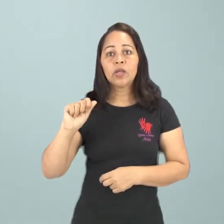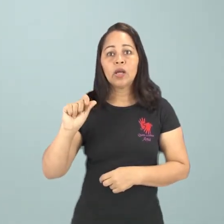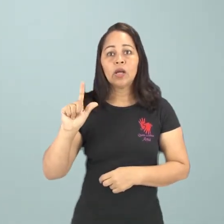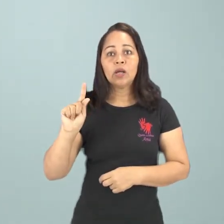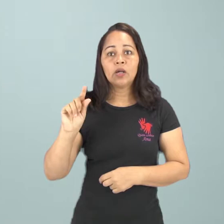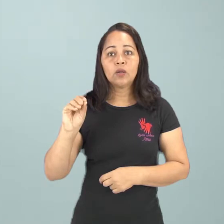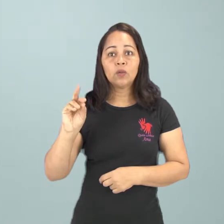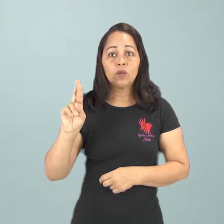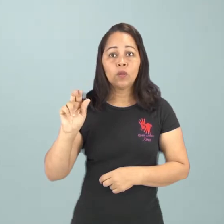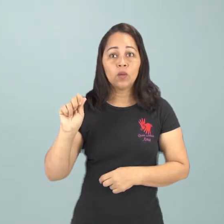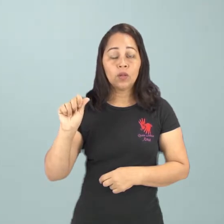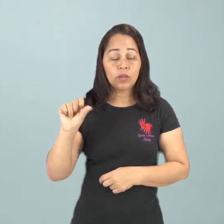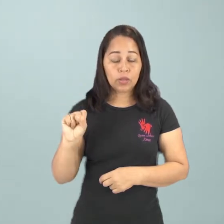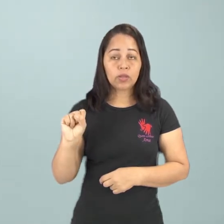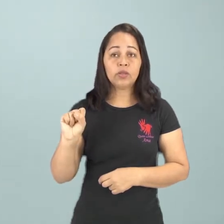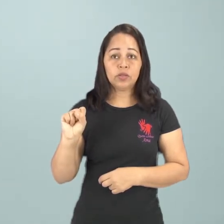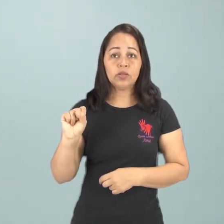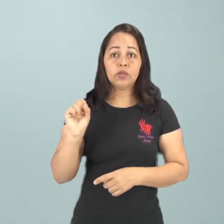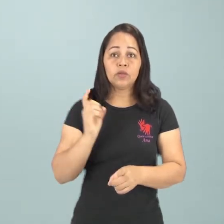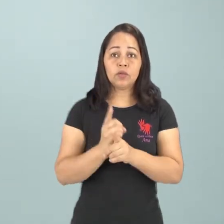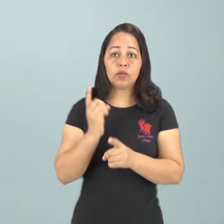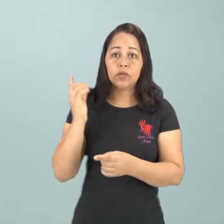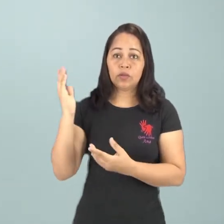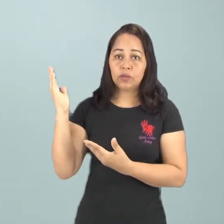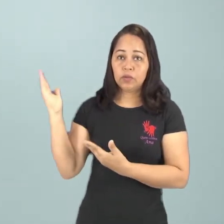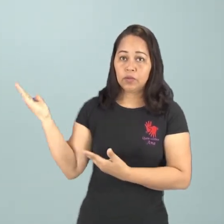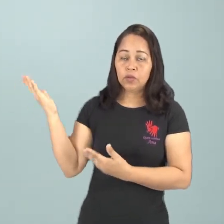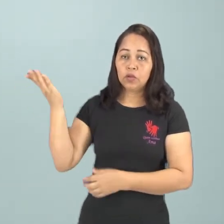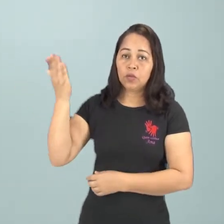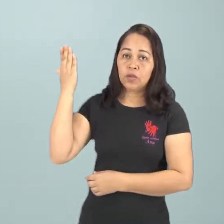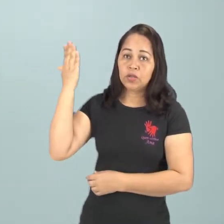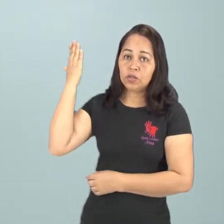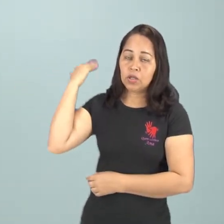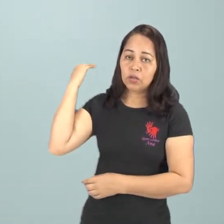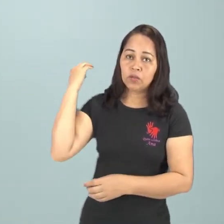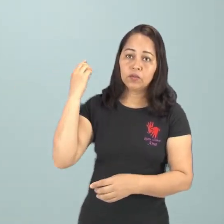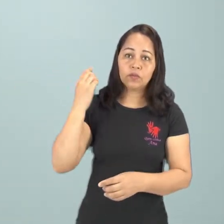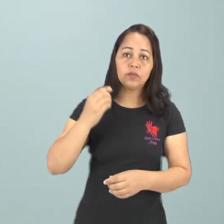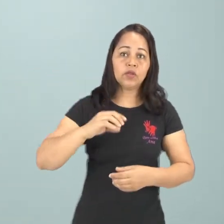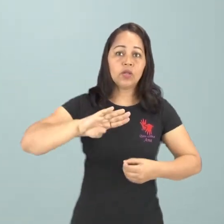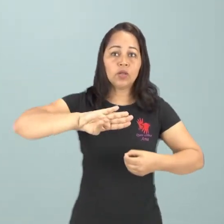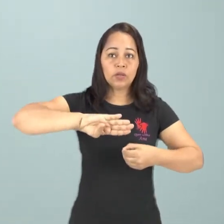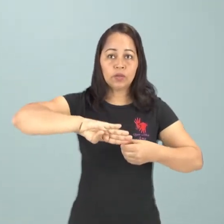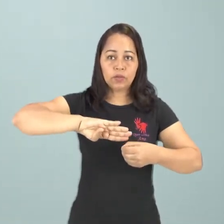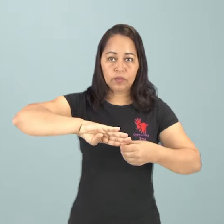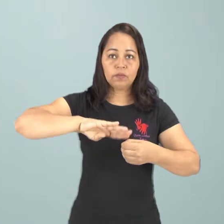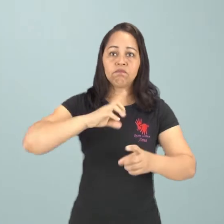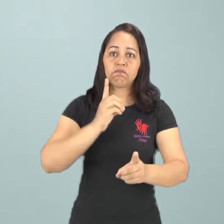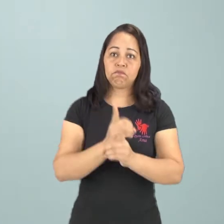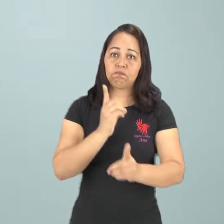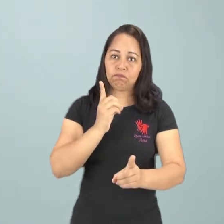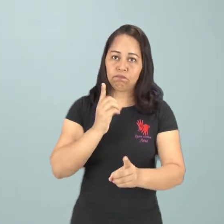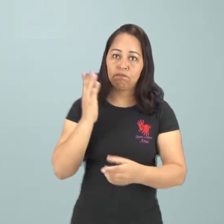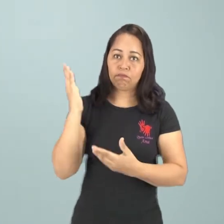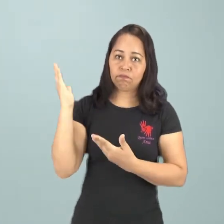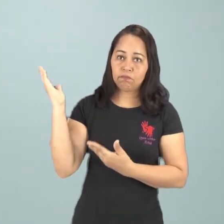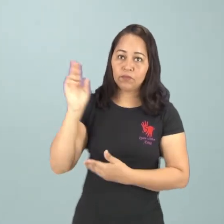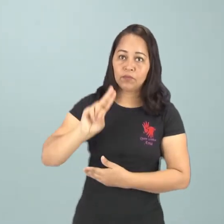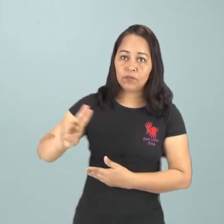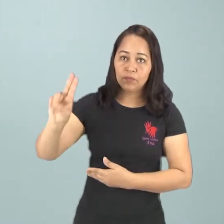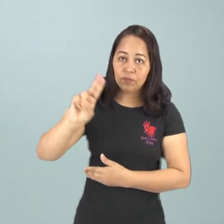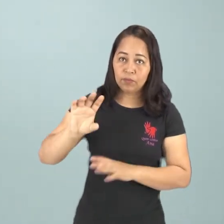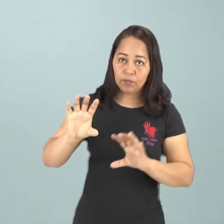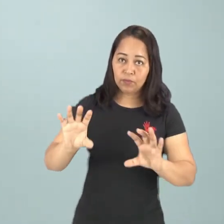são encontradas nesse artefato, que foi encontrado na Babilônia. E aí,